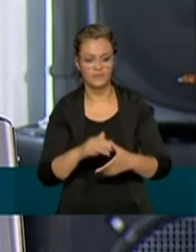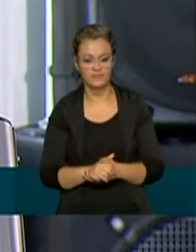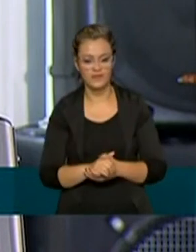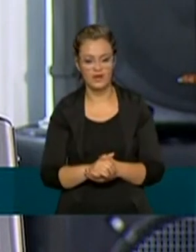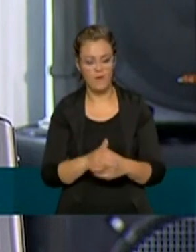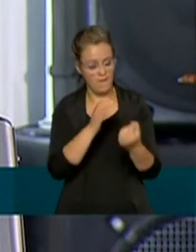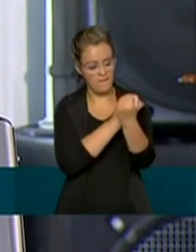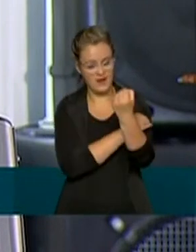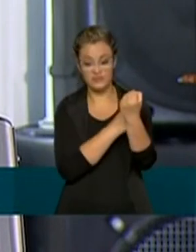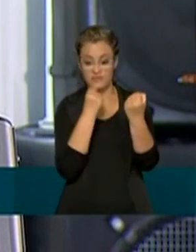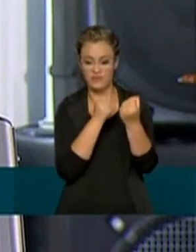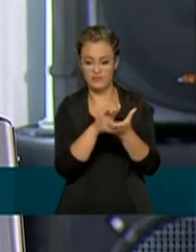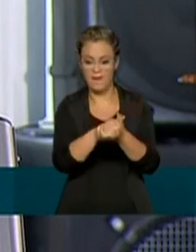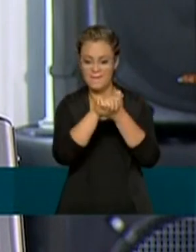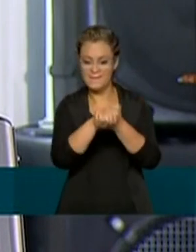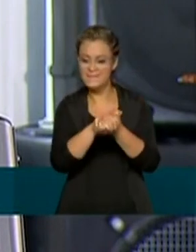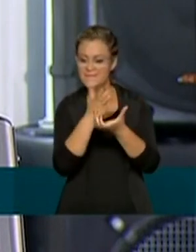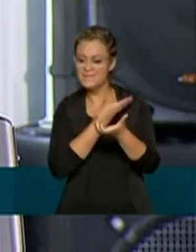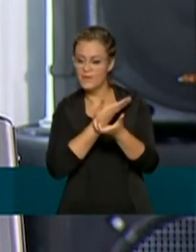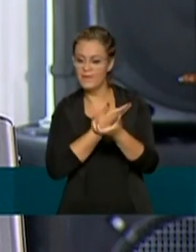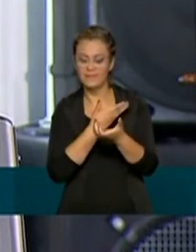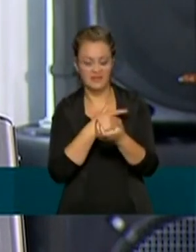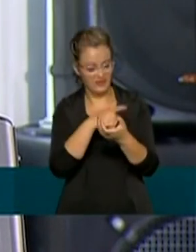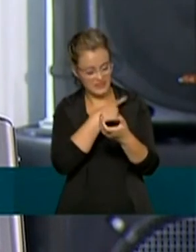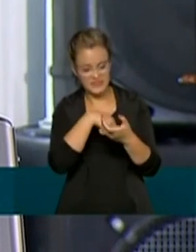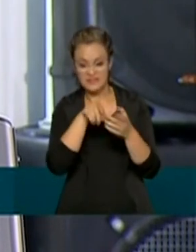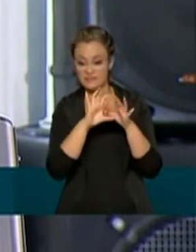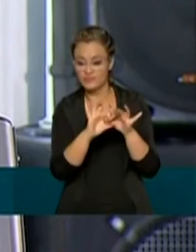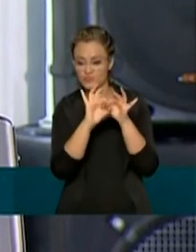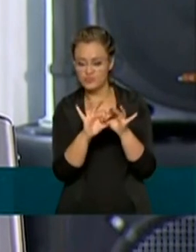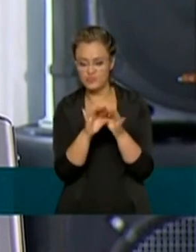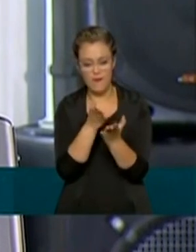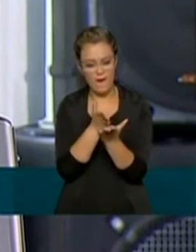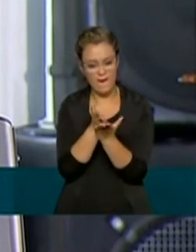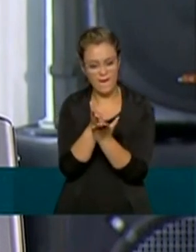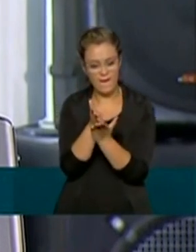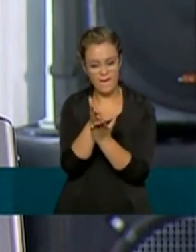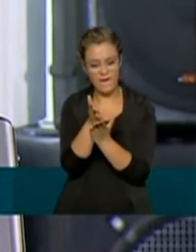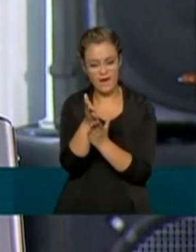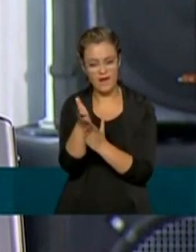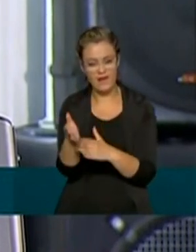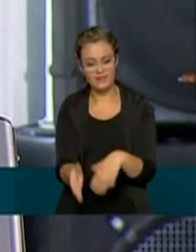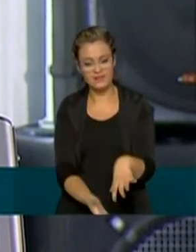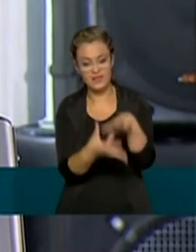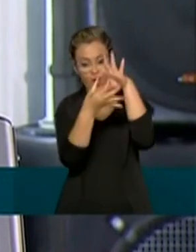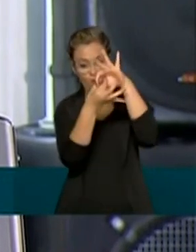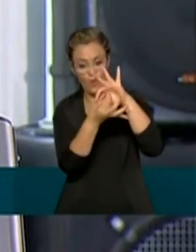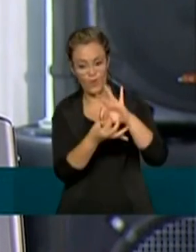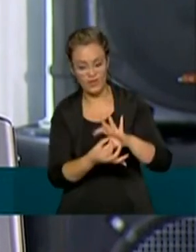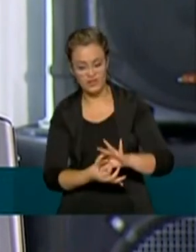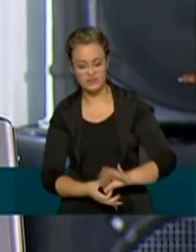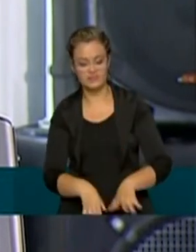braço forte e a mão amiga seguirá coeso, disciplinado, como sólido alicerce na conquista